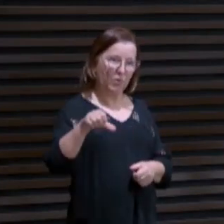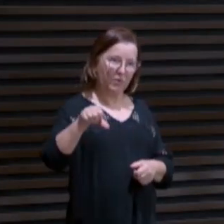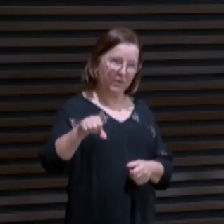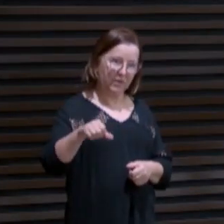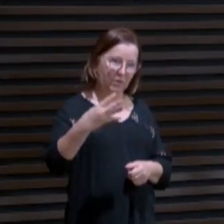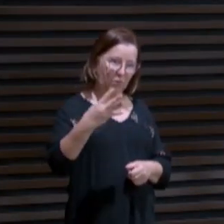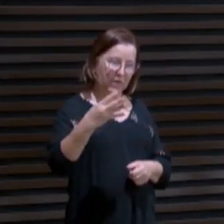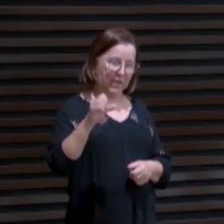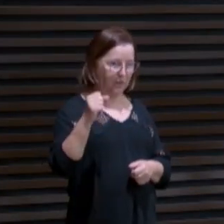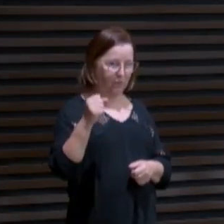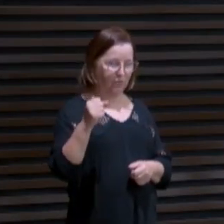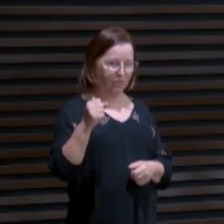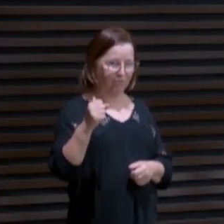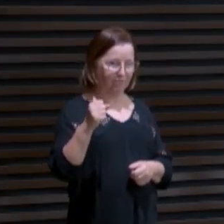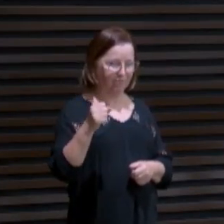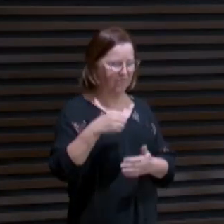Por toda parte.